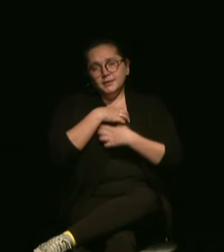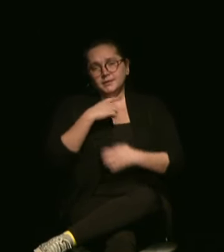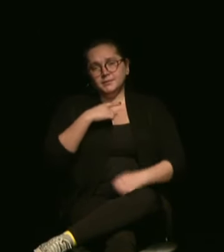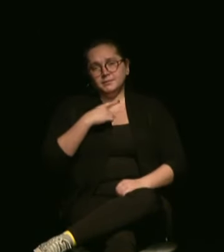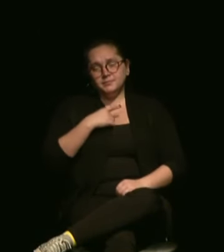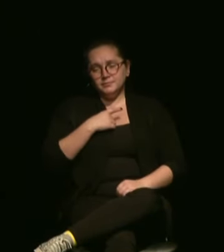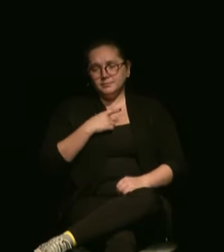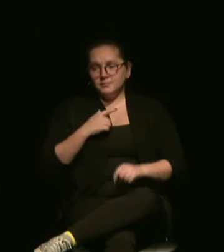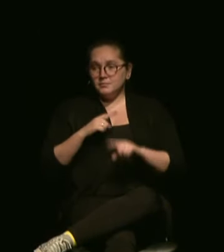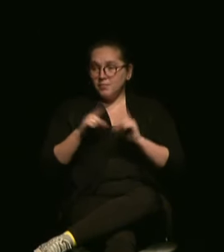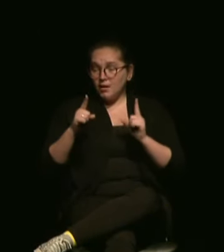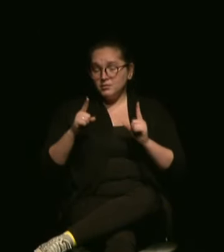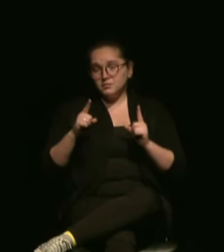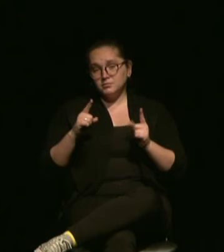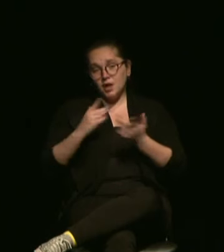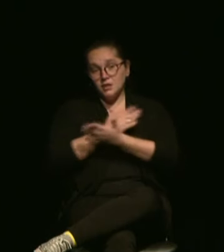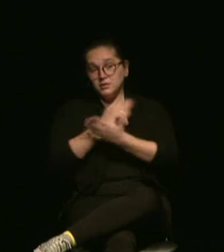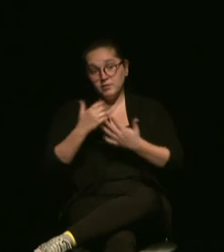Na outra não sou.